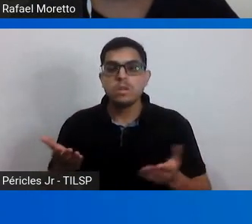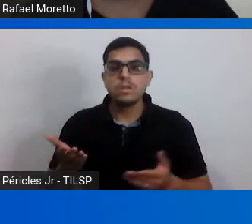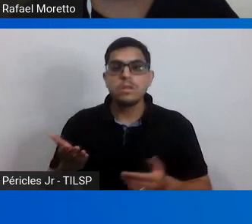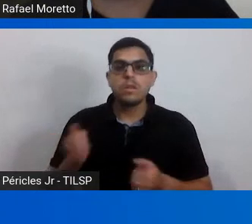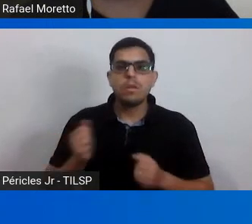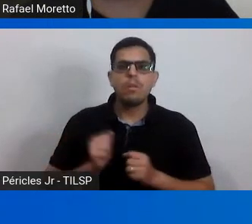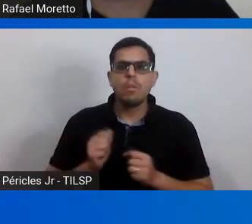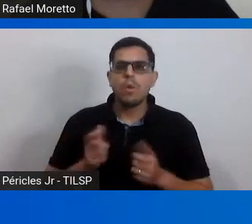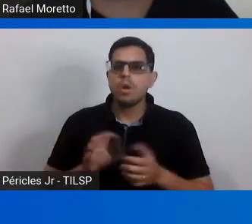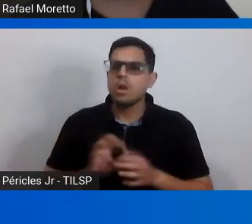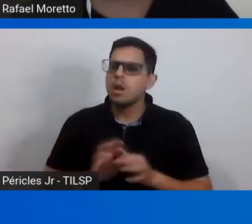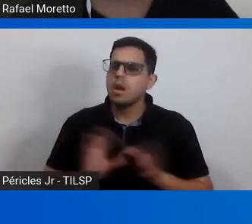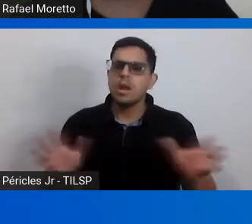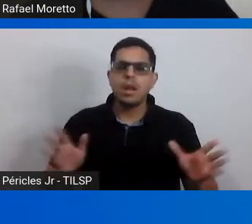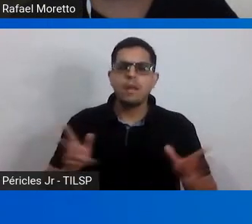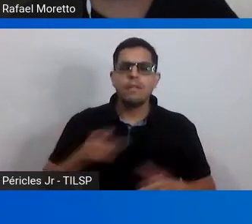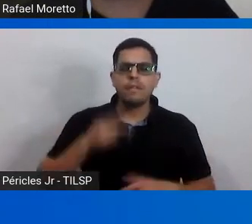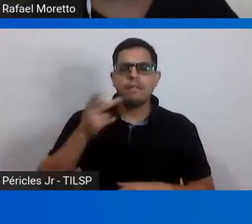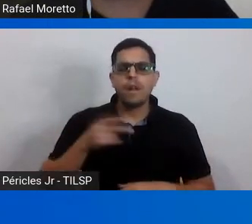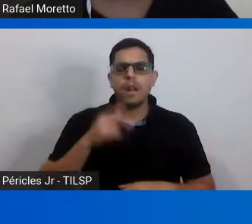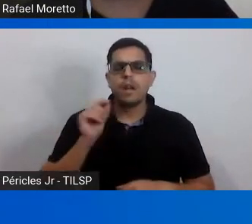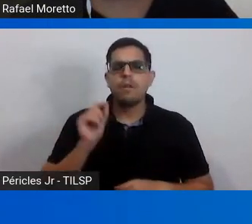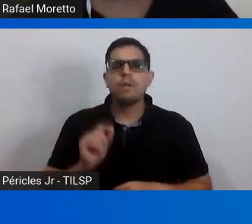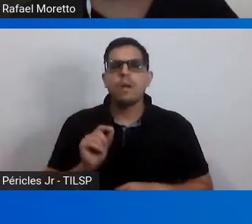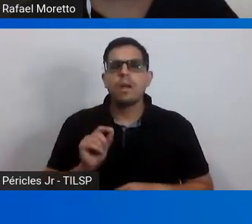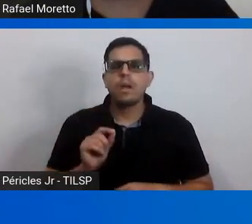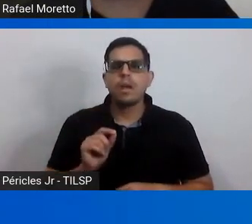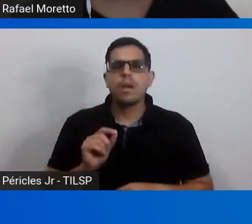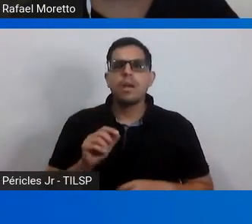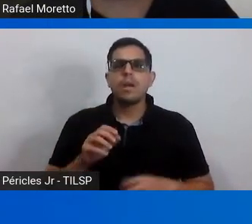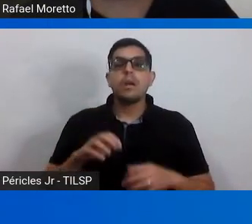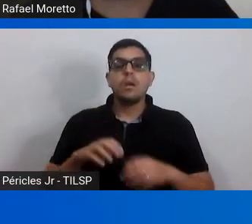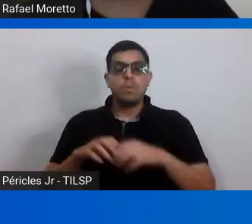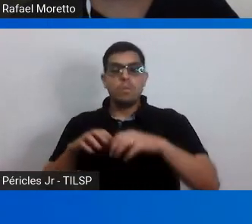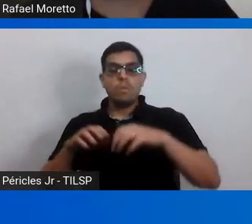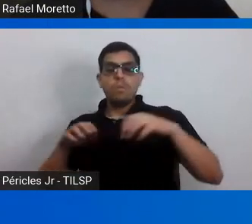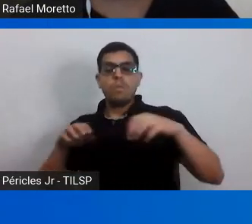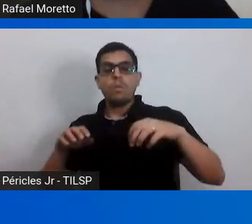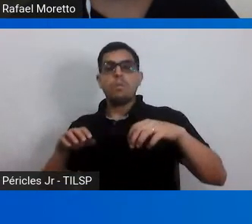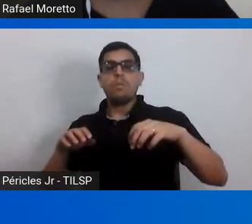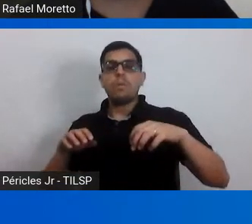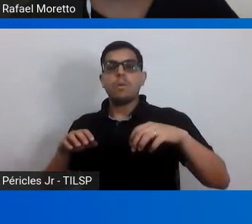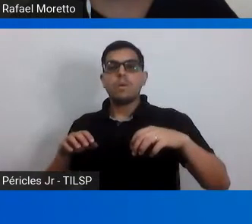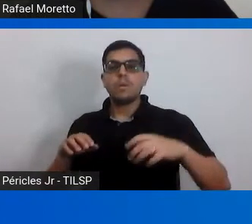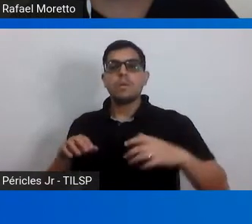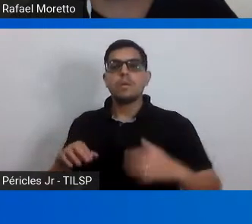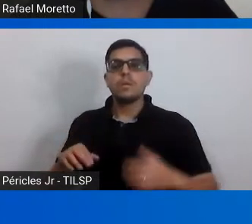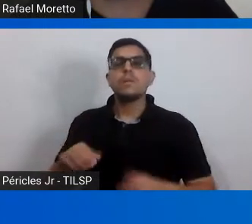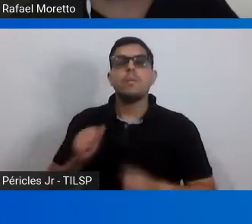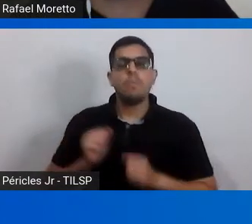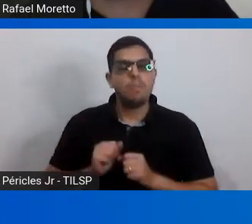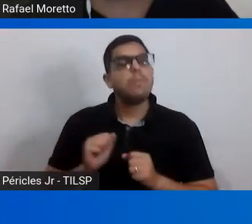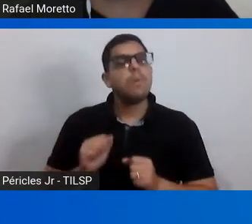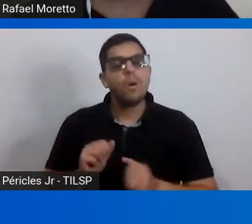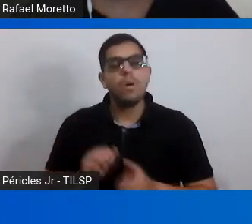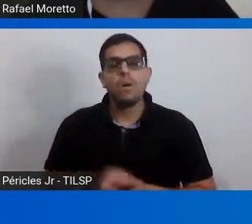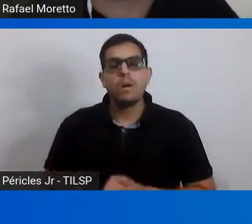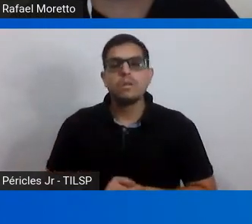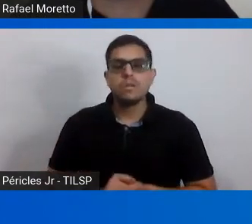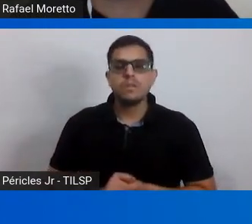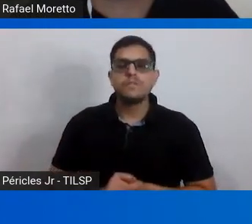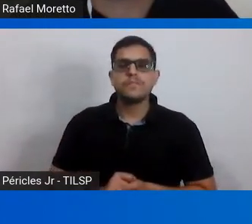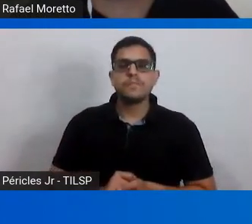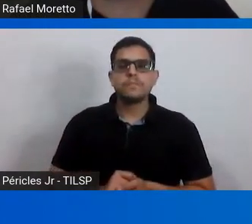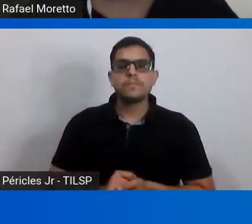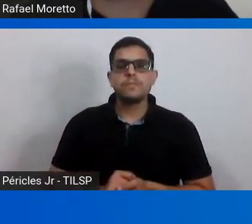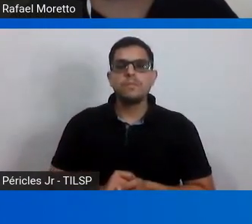mais na educação a distância que é um processo extremamente novo né e os parâmetros que nós temos as réguas que nós temos por exemplo como